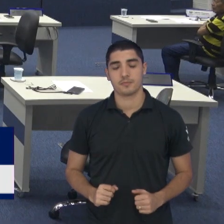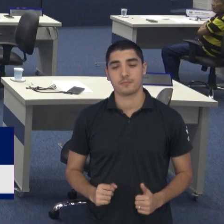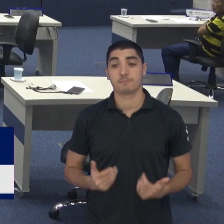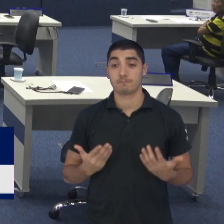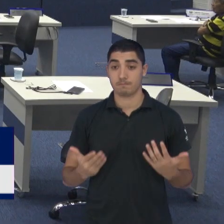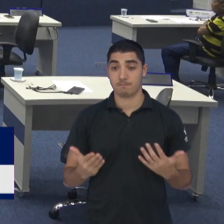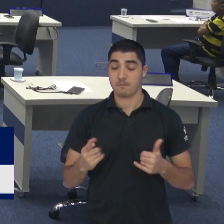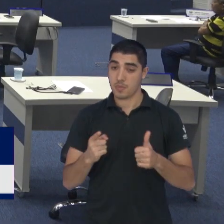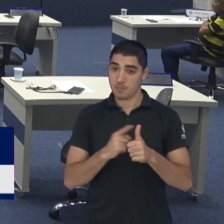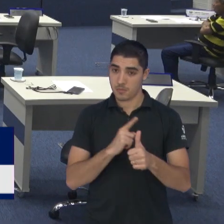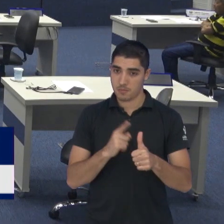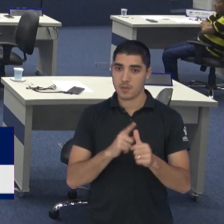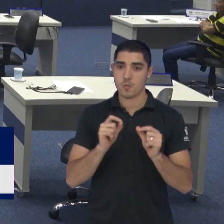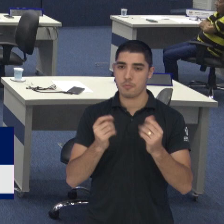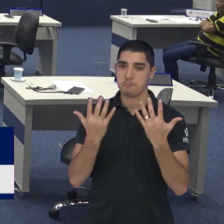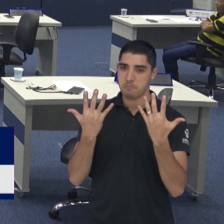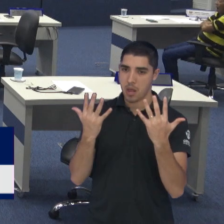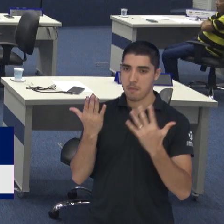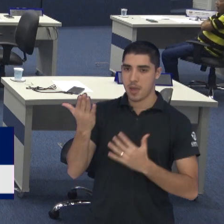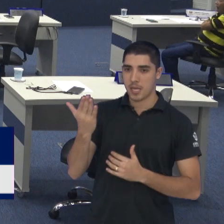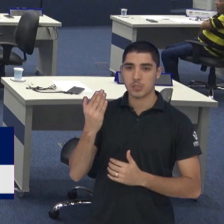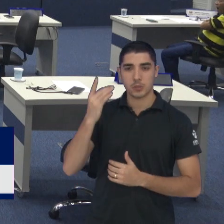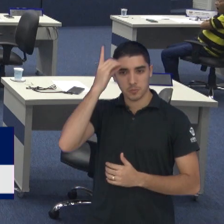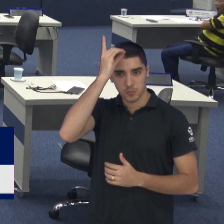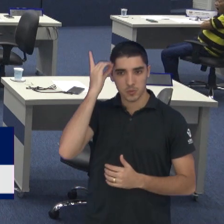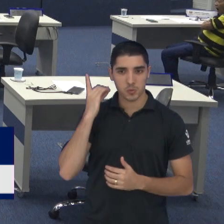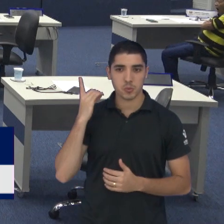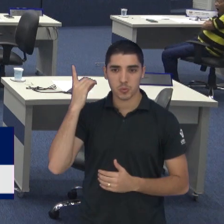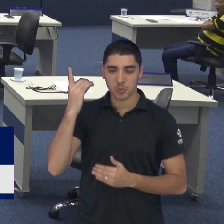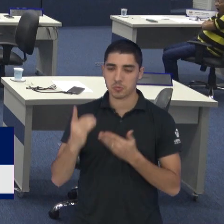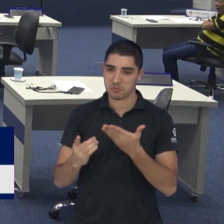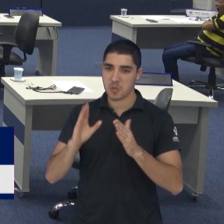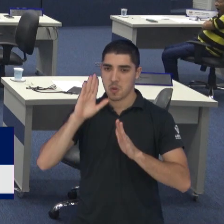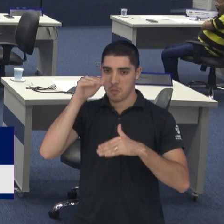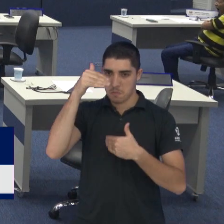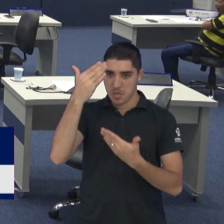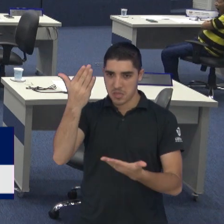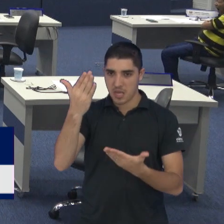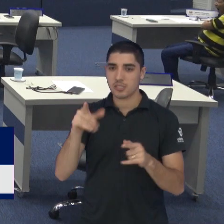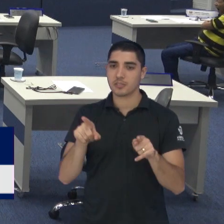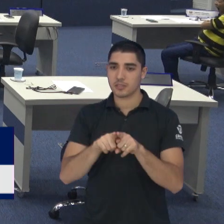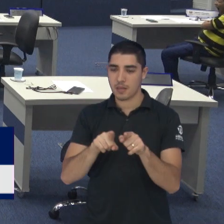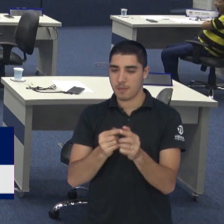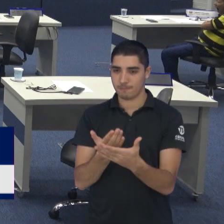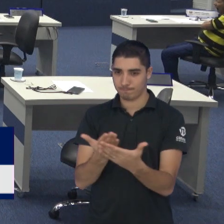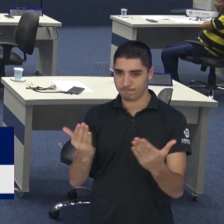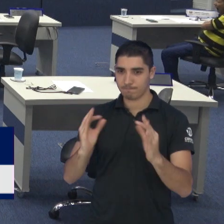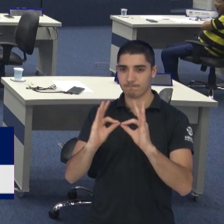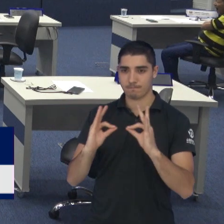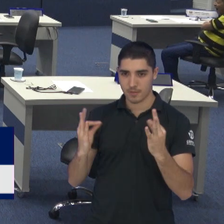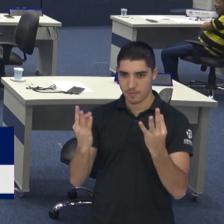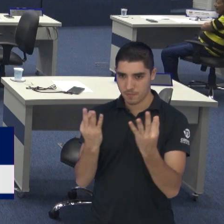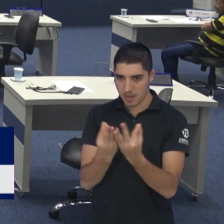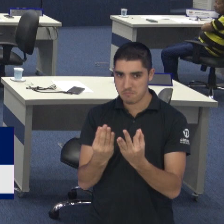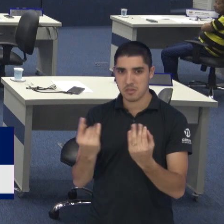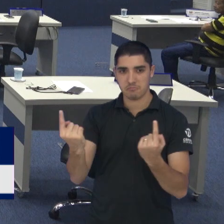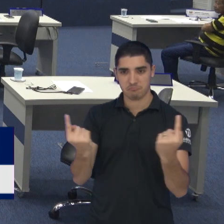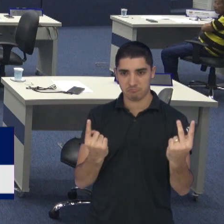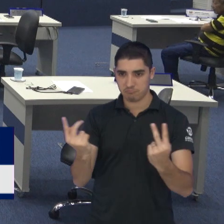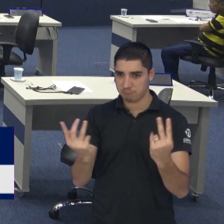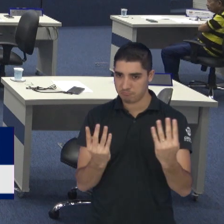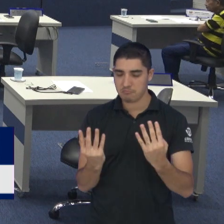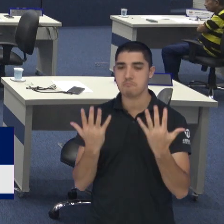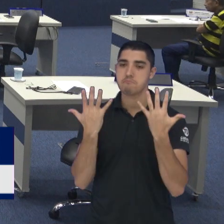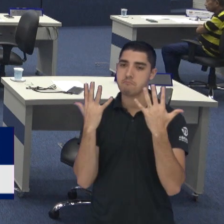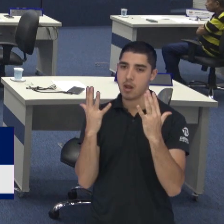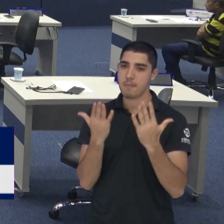Primeiro, parabenizar a vereadora Dulce Rita pela homenagem a todos os familiares aqui presentes.